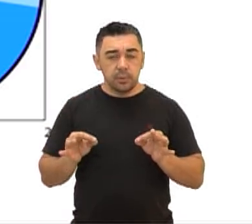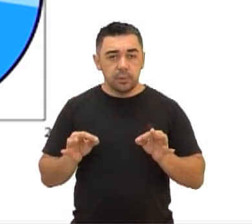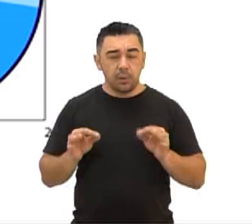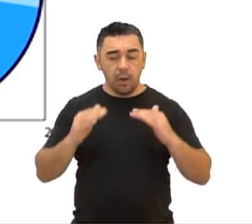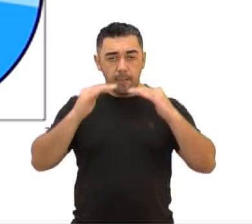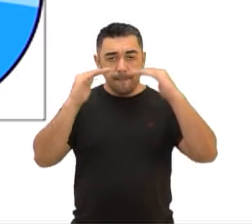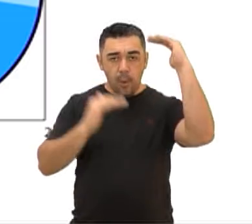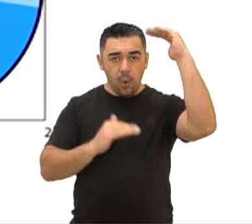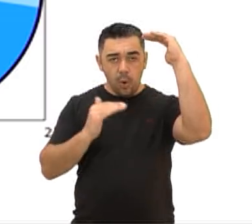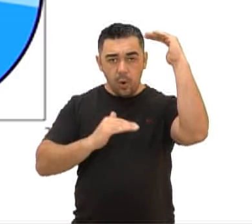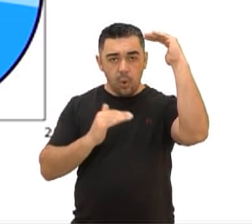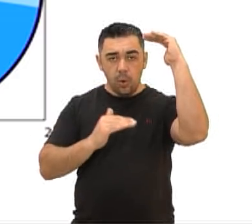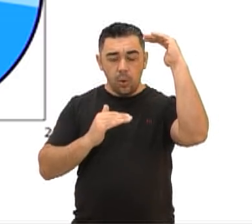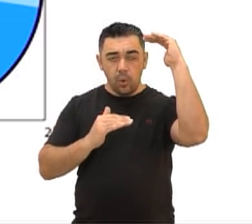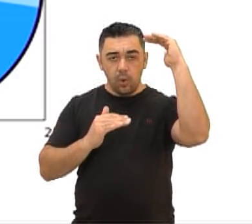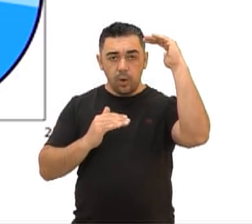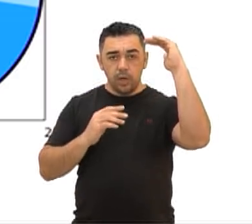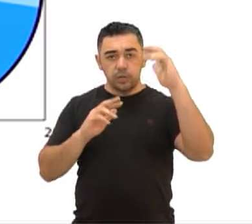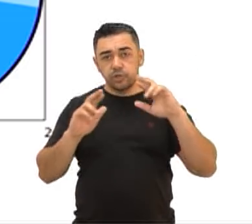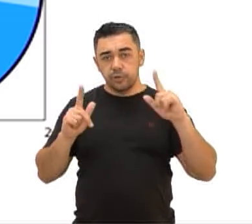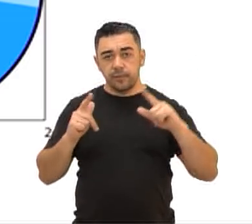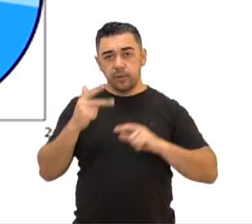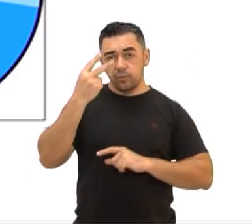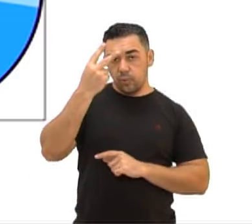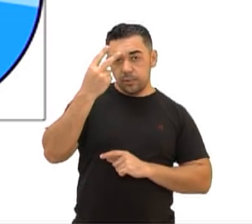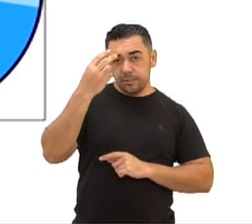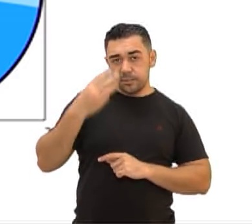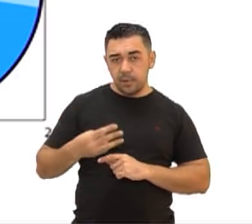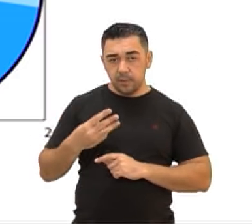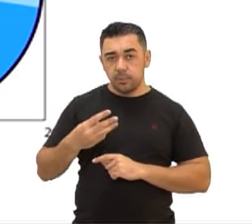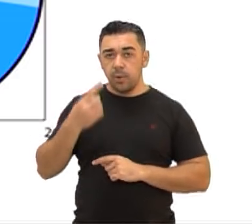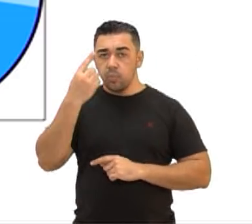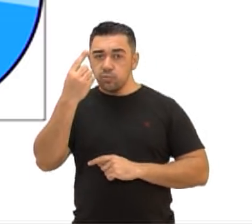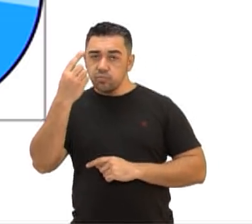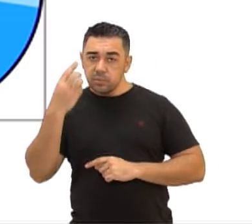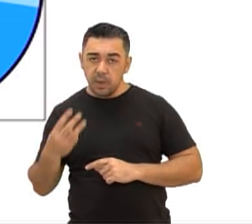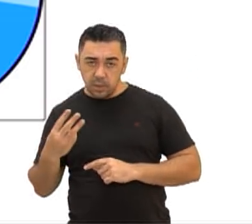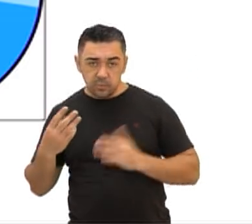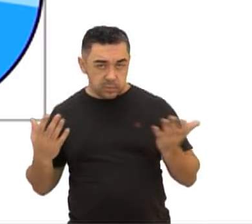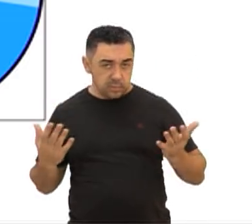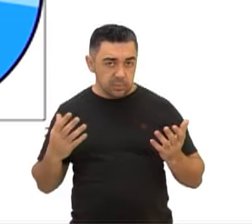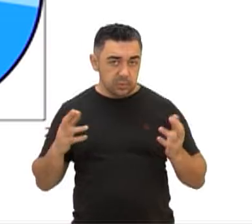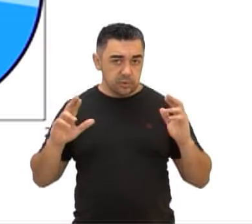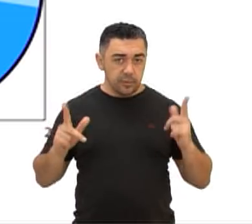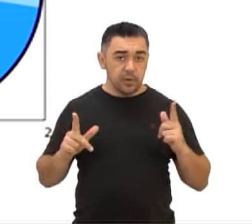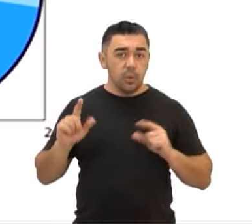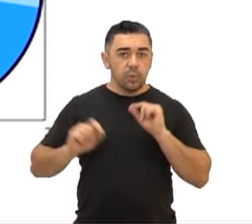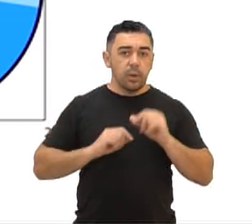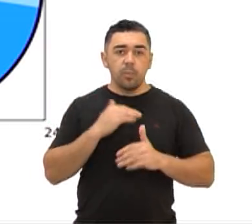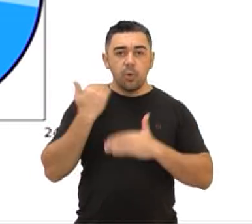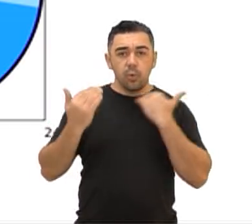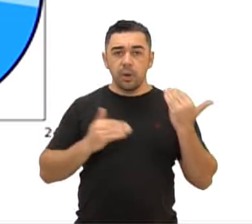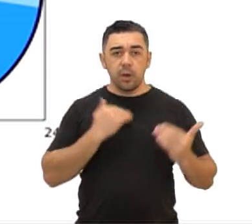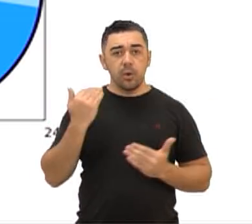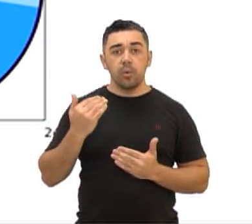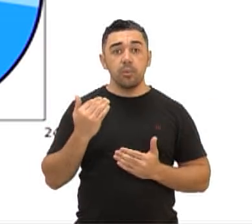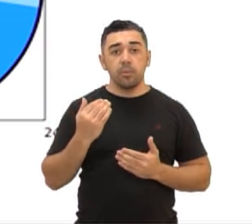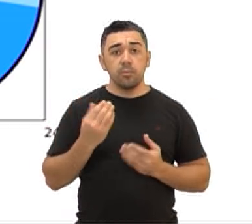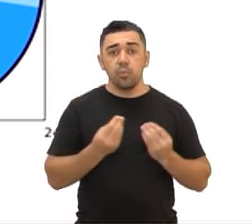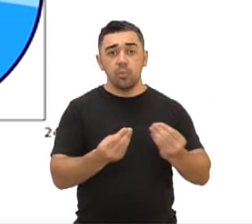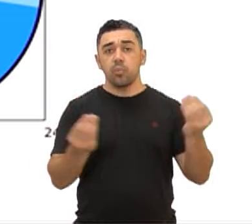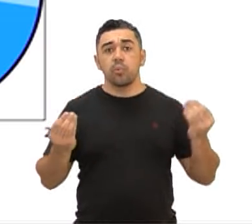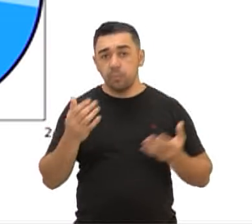de 2/3 de civis para 1/3 de militares. Uma guerra em que os civis foram muito